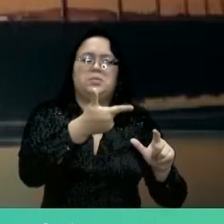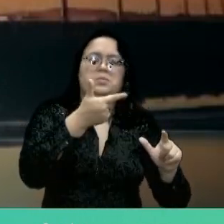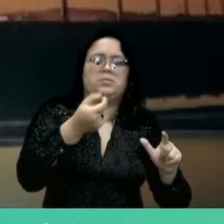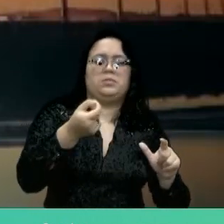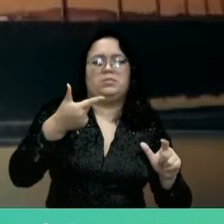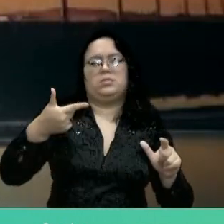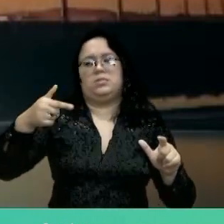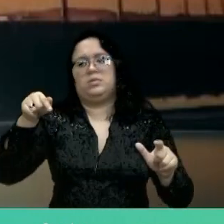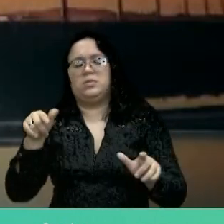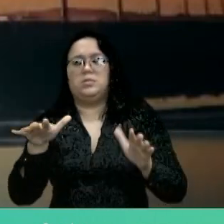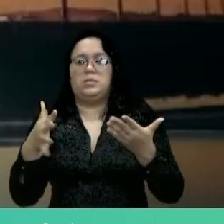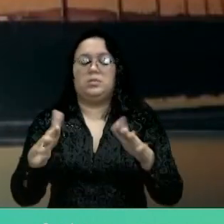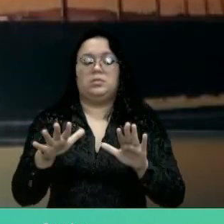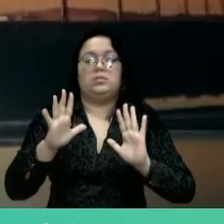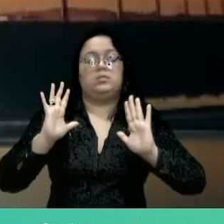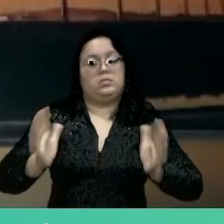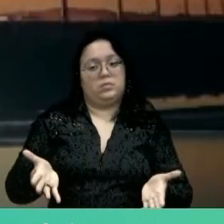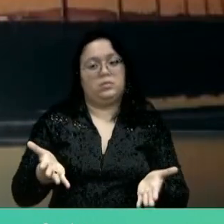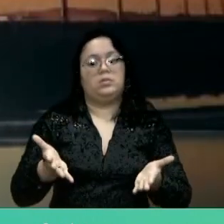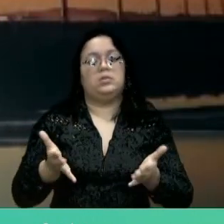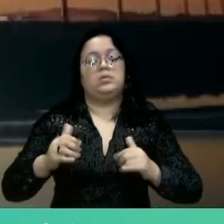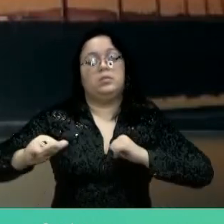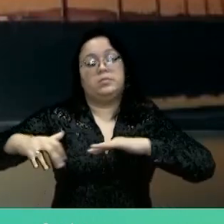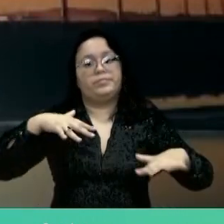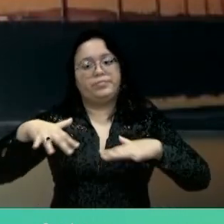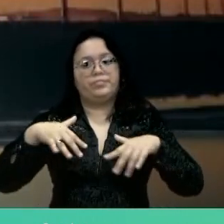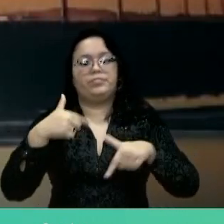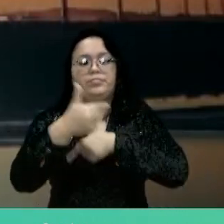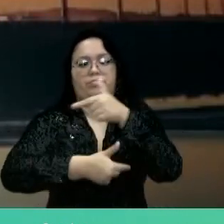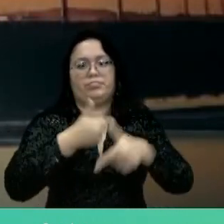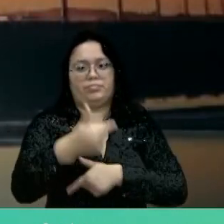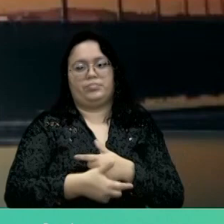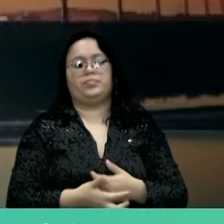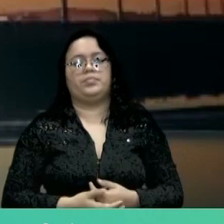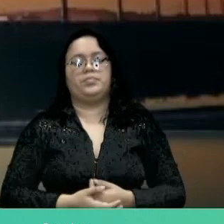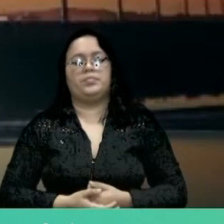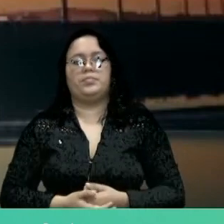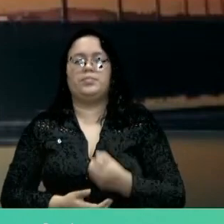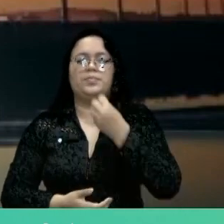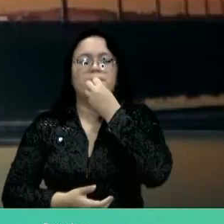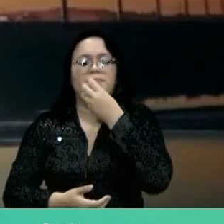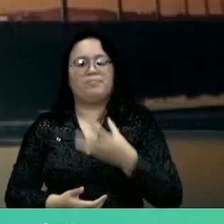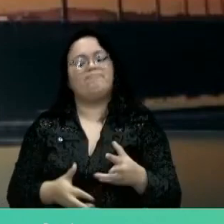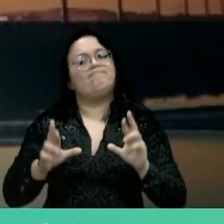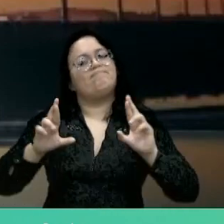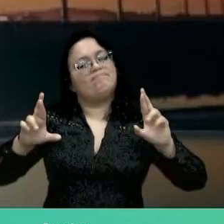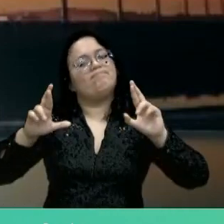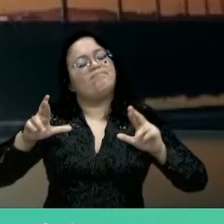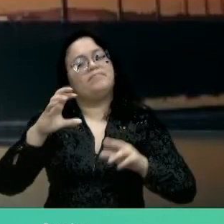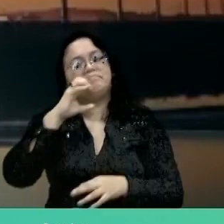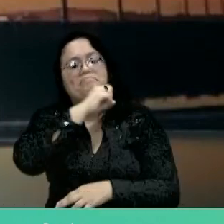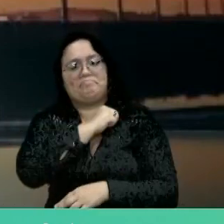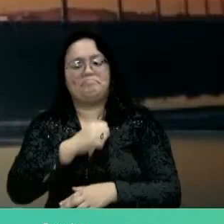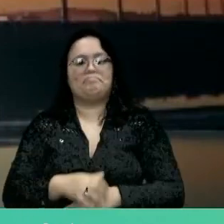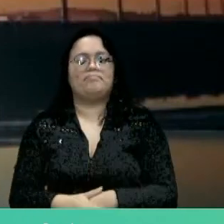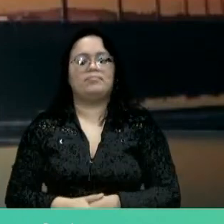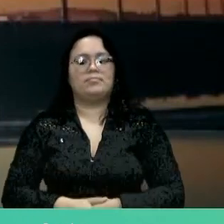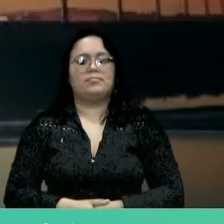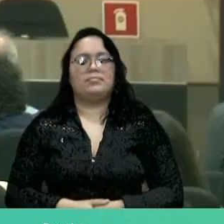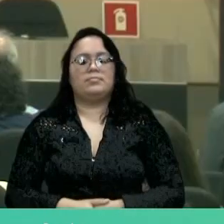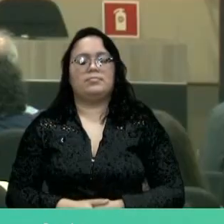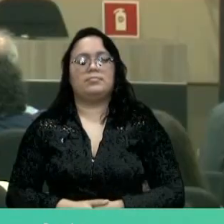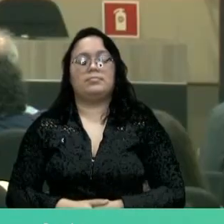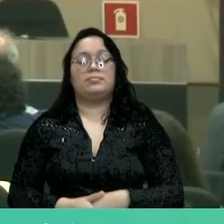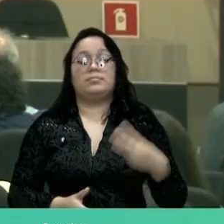já está com um mercado mais dinâmico. Que coisa boa, hein? Que venha logo, né? Terceira pergunta